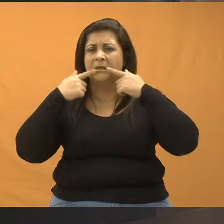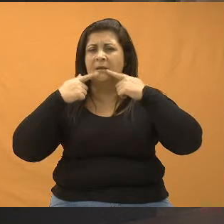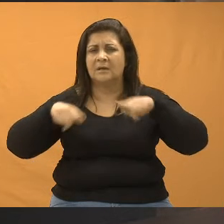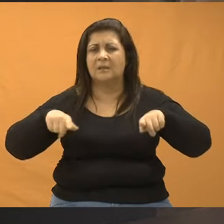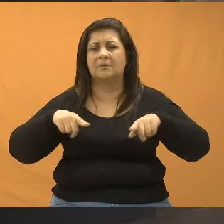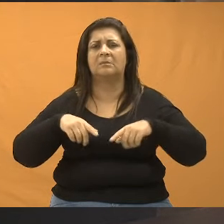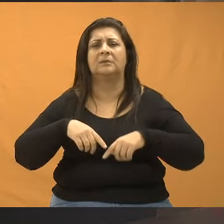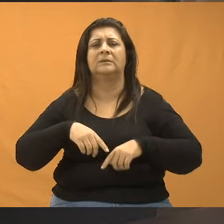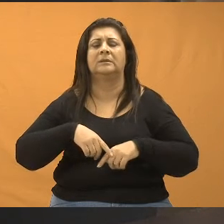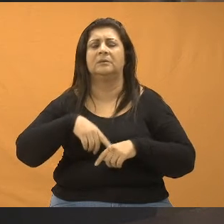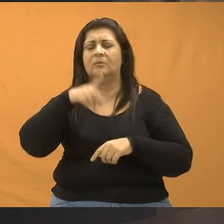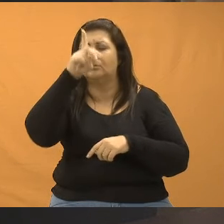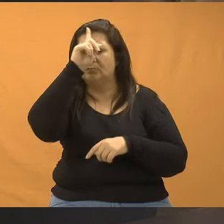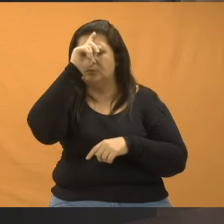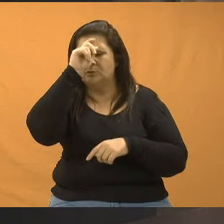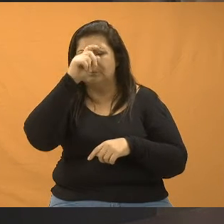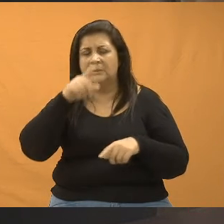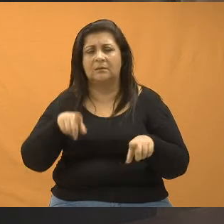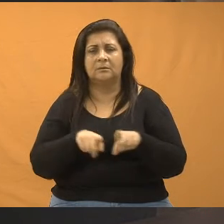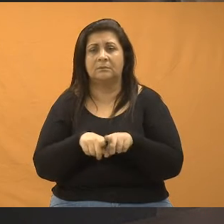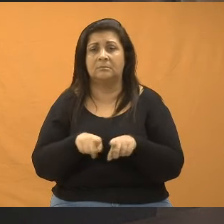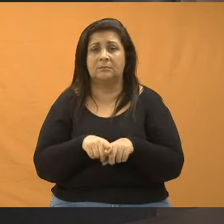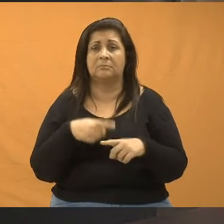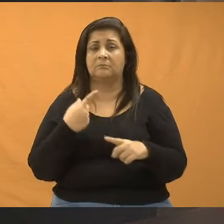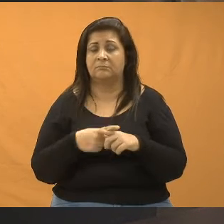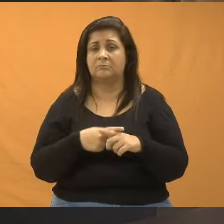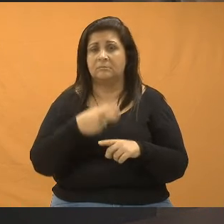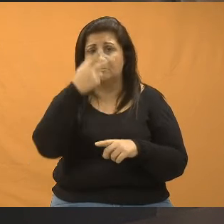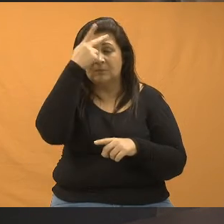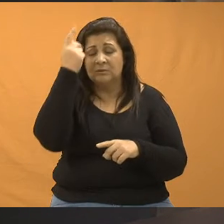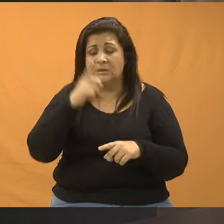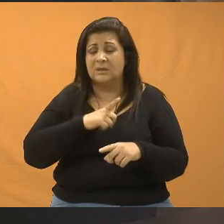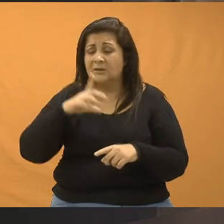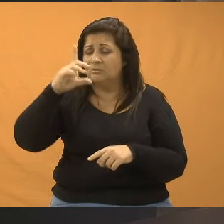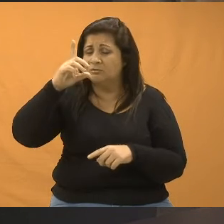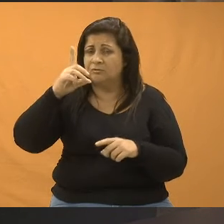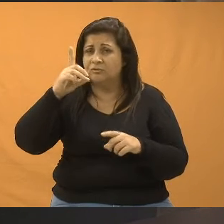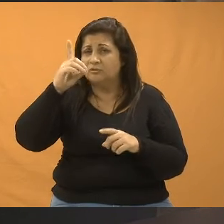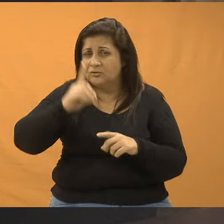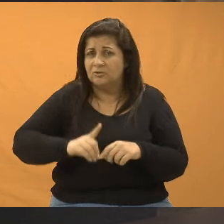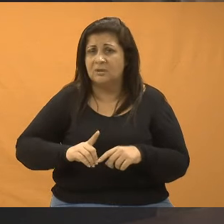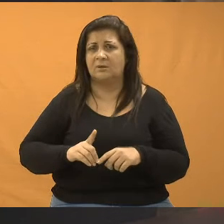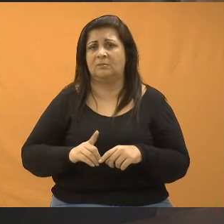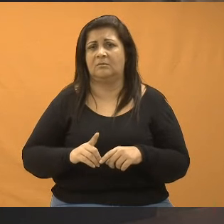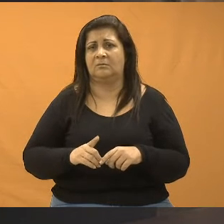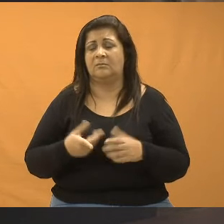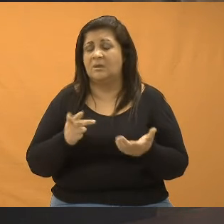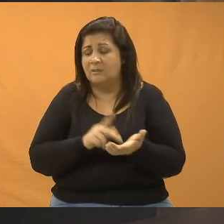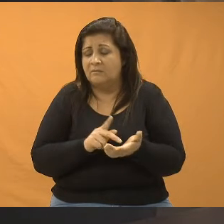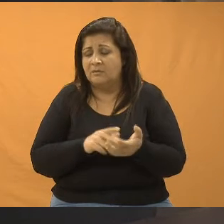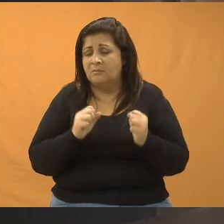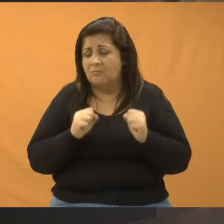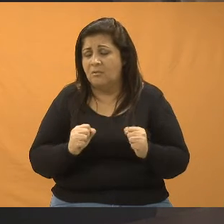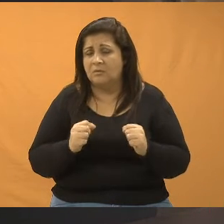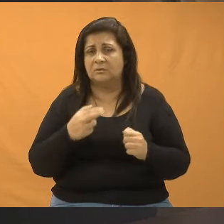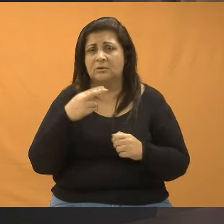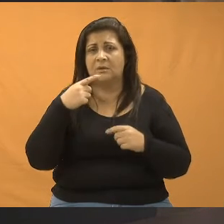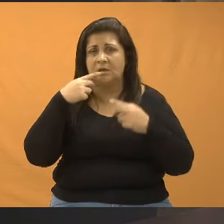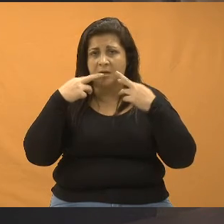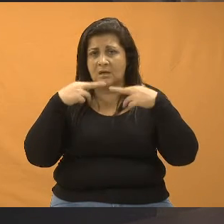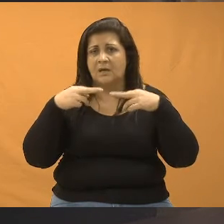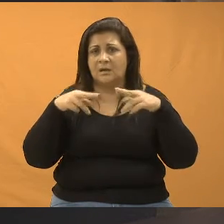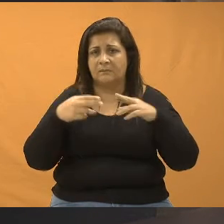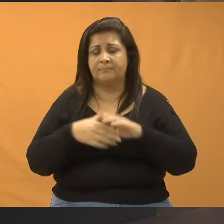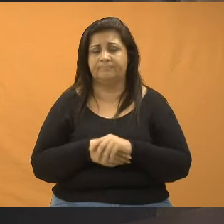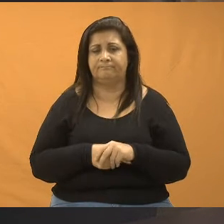da Santa Casa, não é? Porque as pessoas, elas têm o direito de reclamar e elas têm que reclamar mesmo do atendimento, não